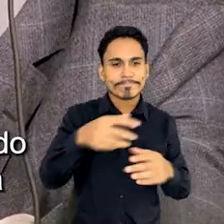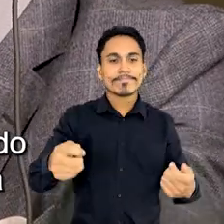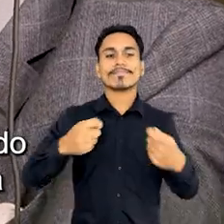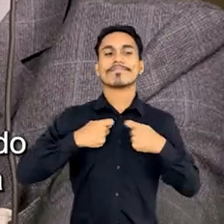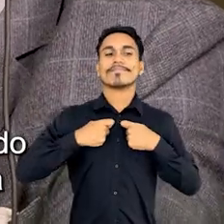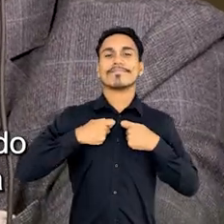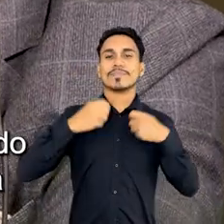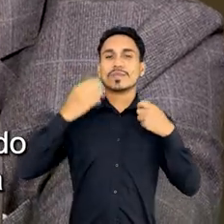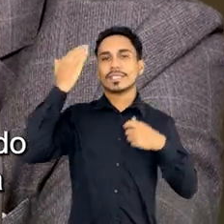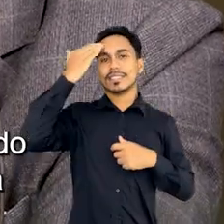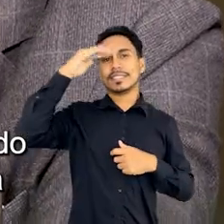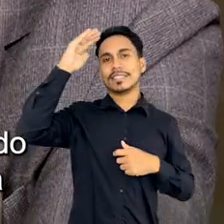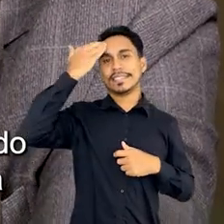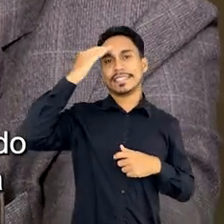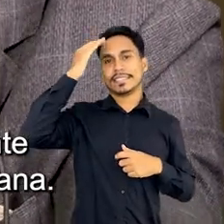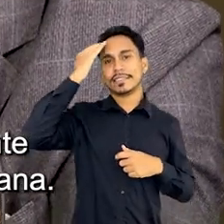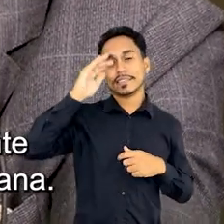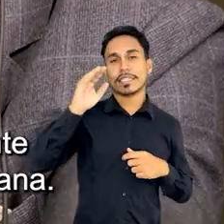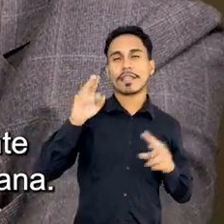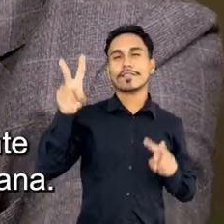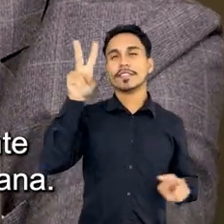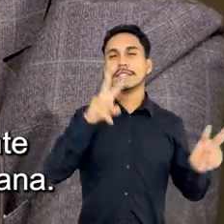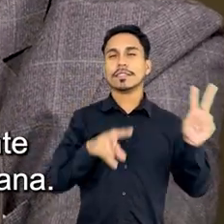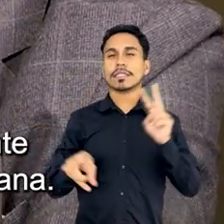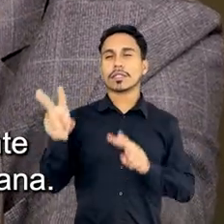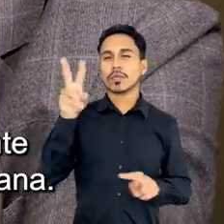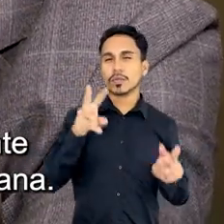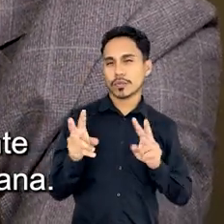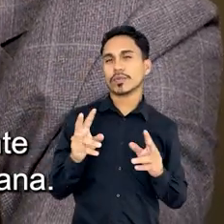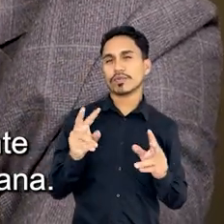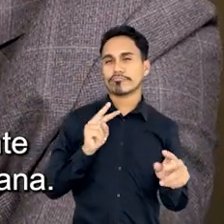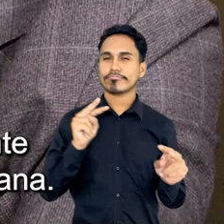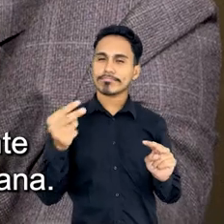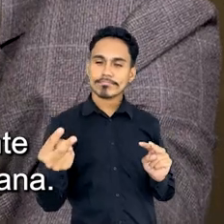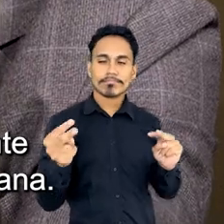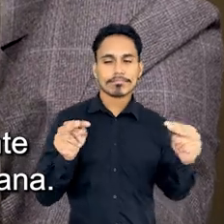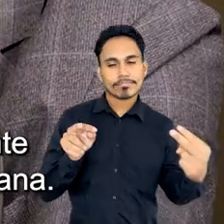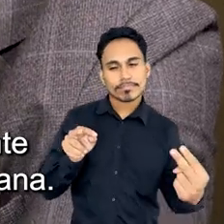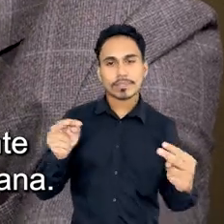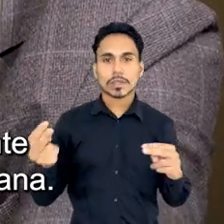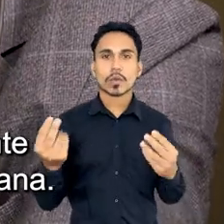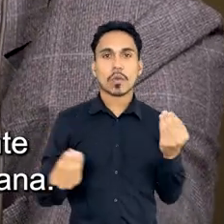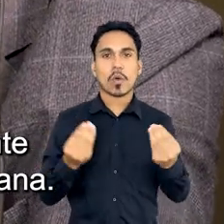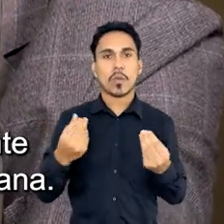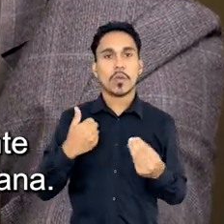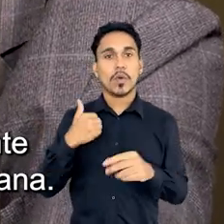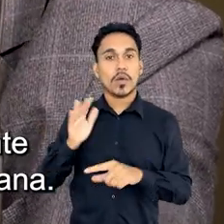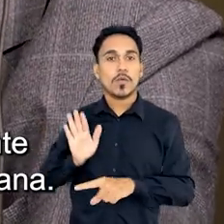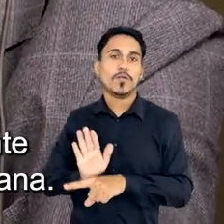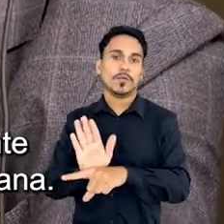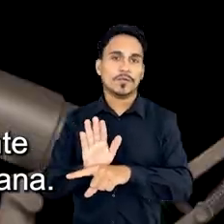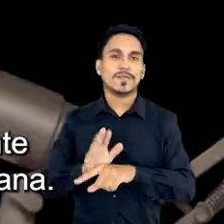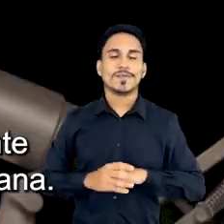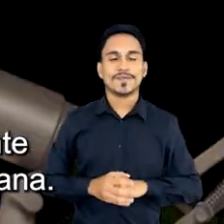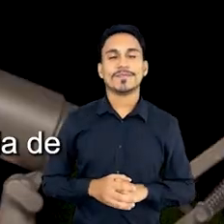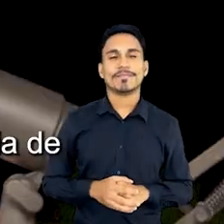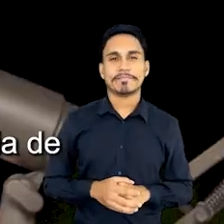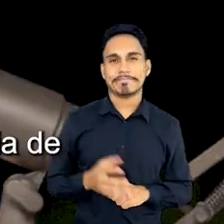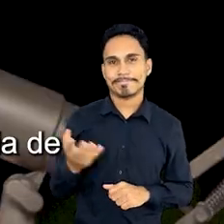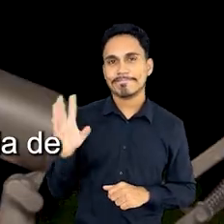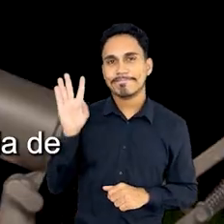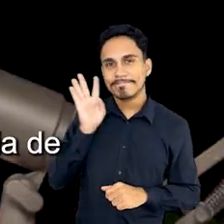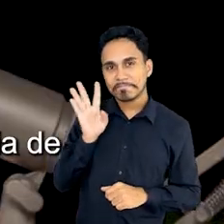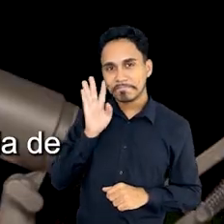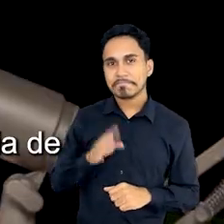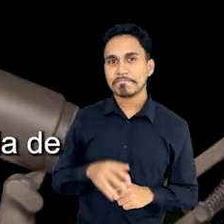gente a compreender Eh Ou até pelo menos uma visão e de diferentes ângulos né do que a gente pode como é que a gente pode contribuir bacana